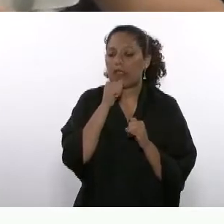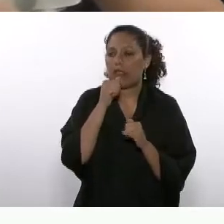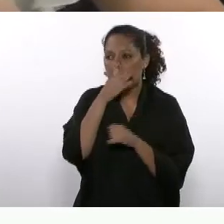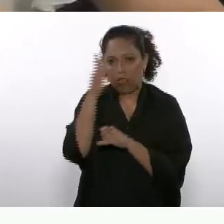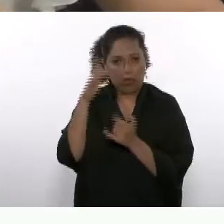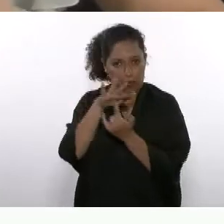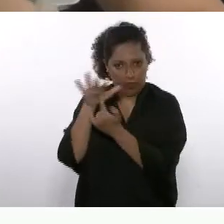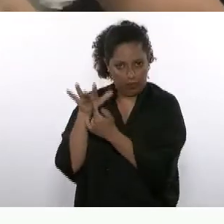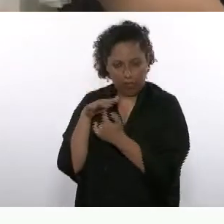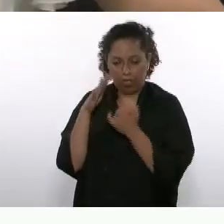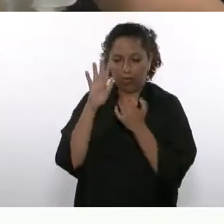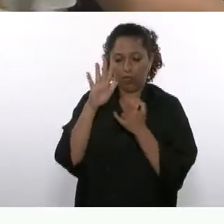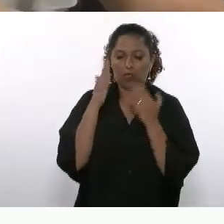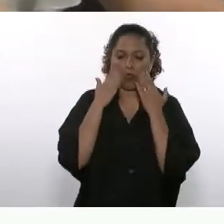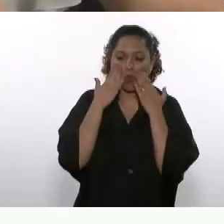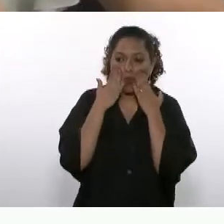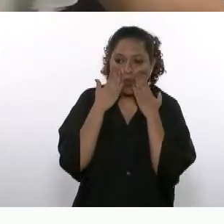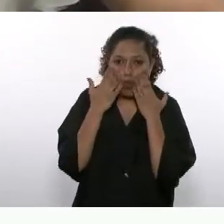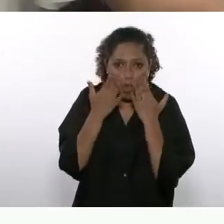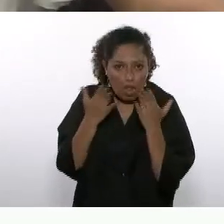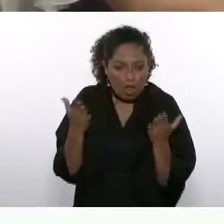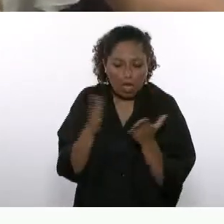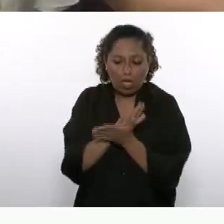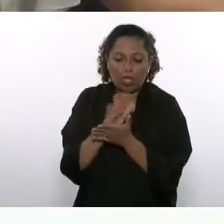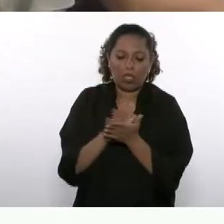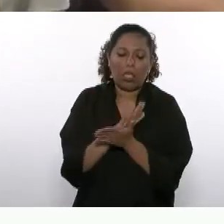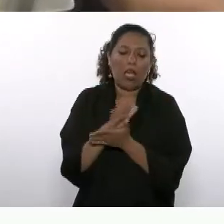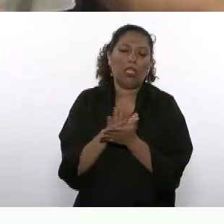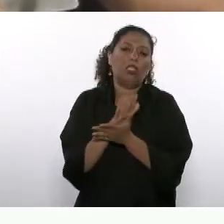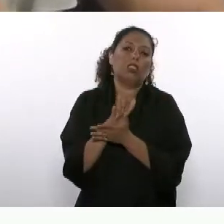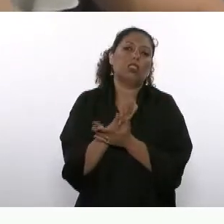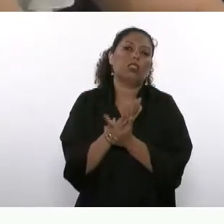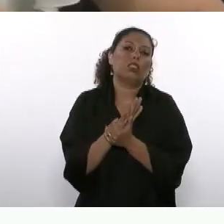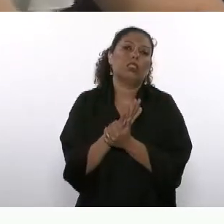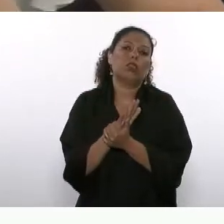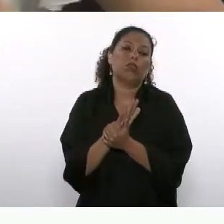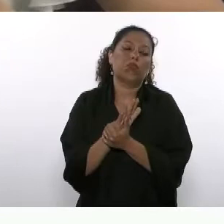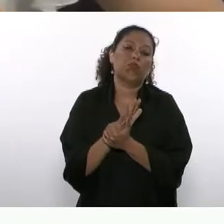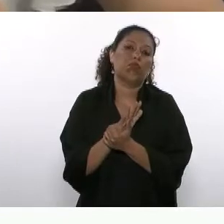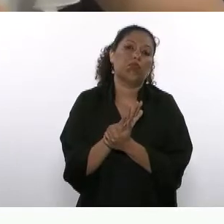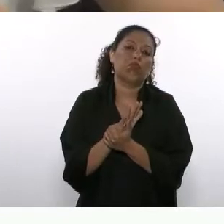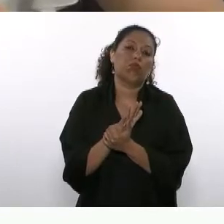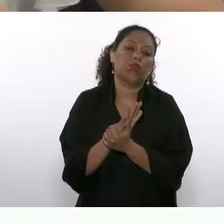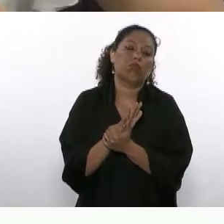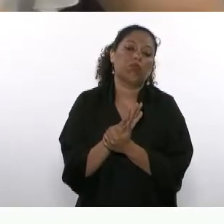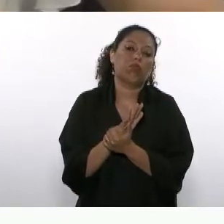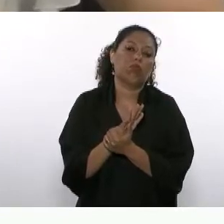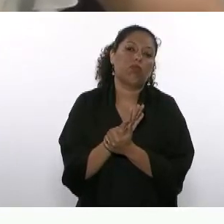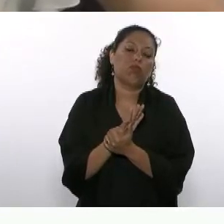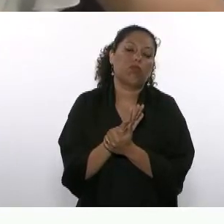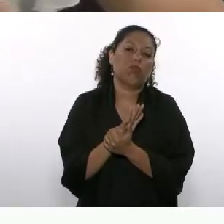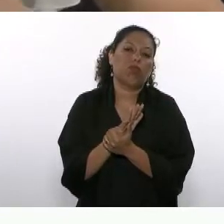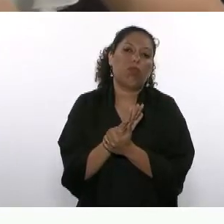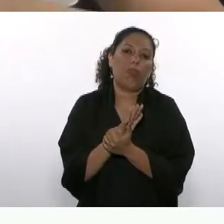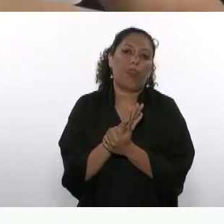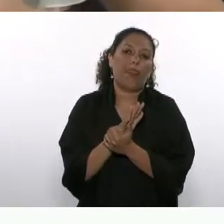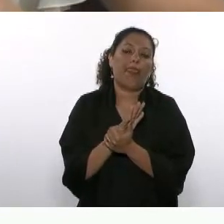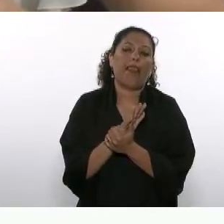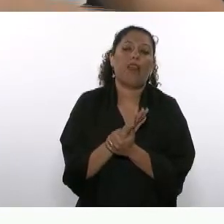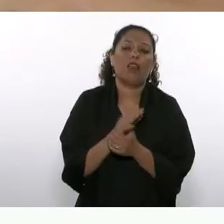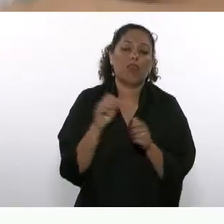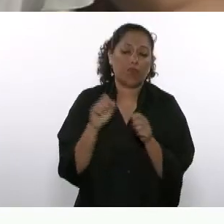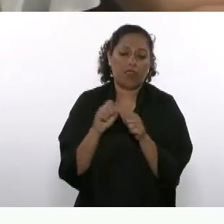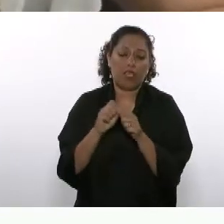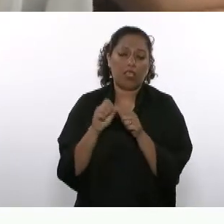visibilidade, né, em mídias, em termos de publicidade, acaba tornando a